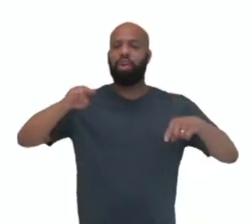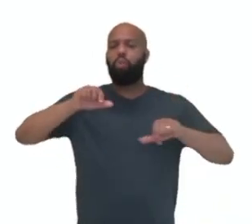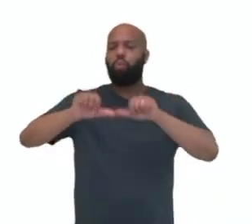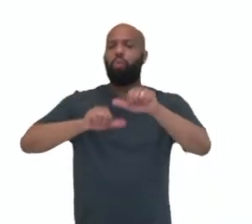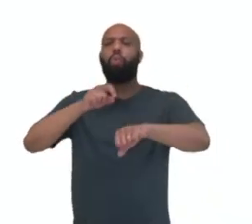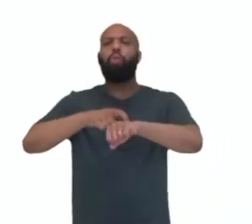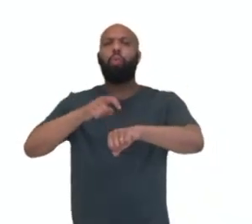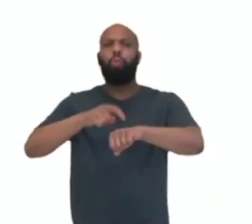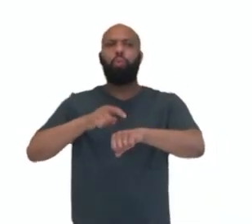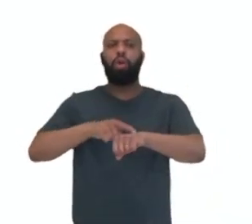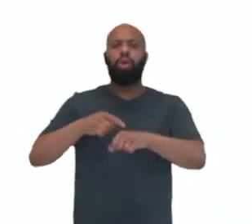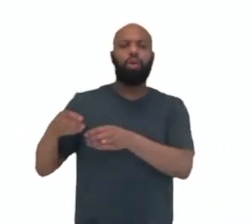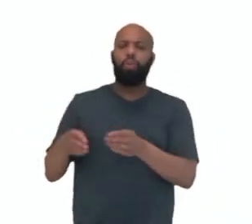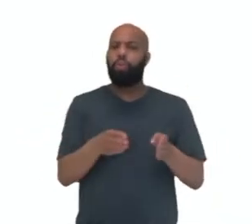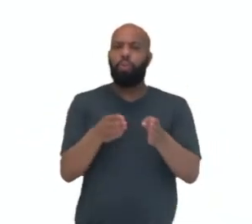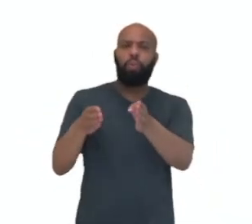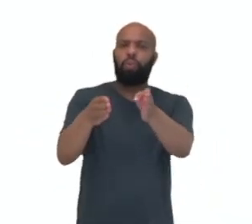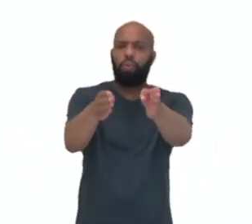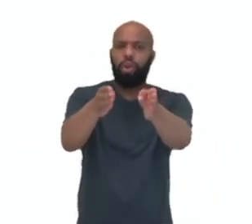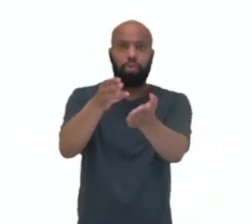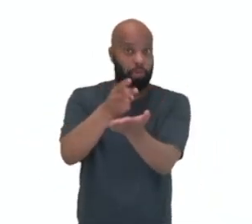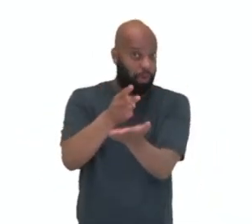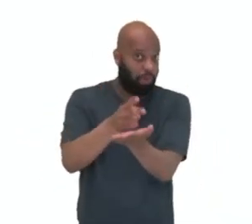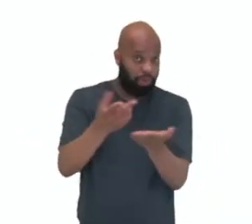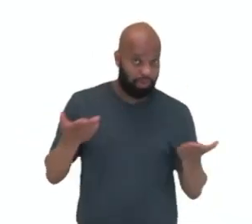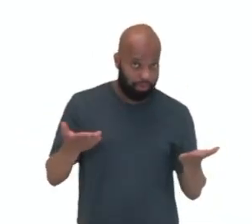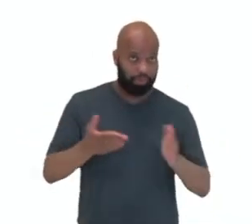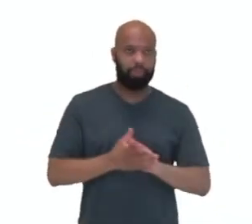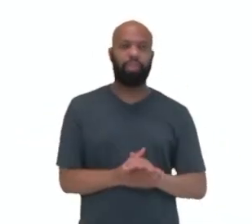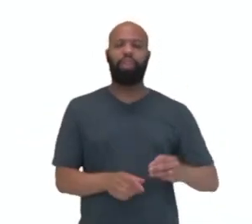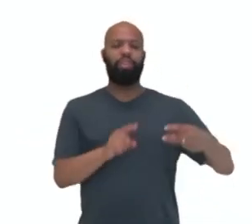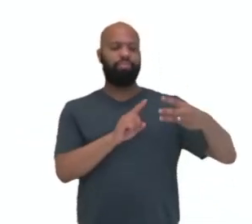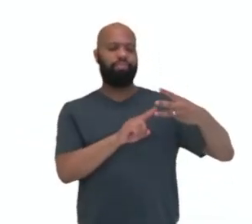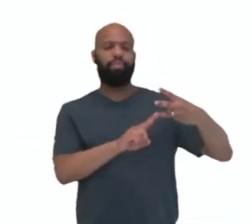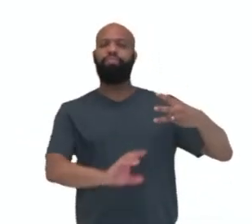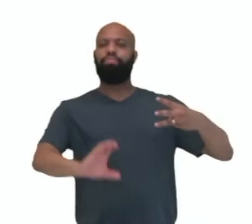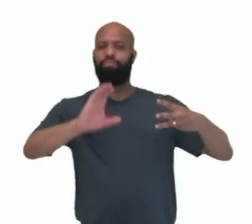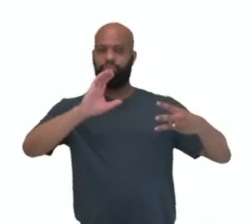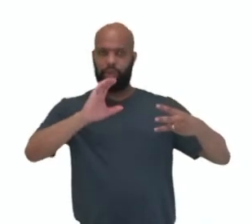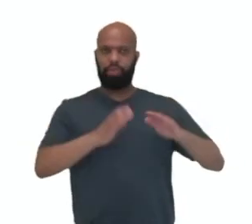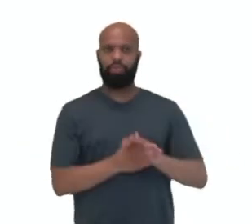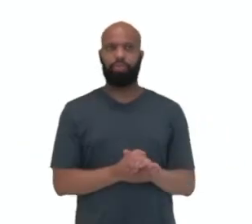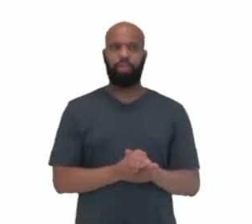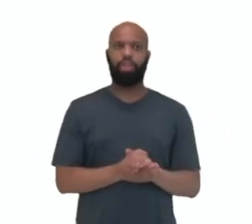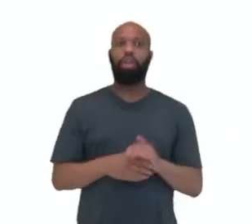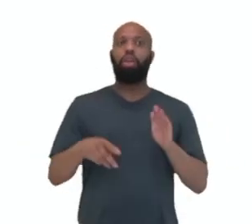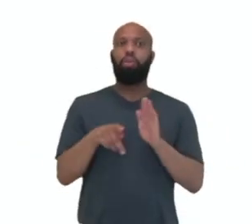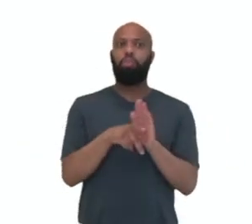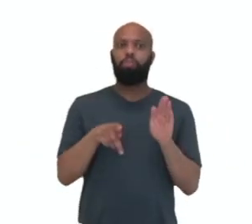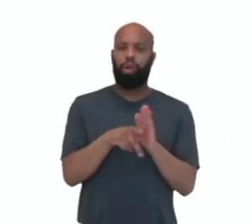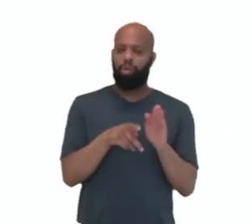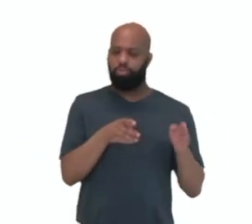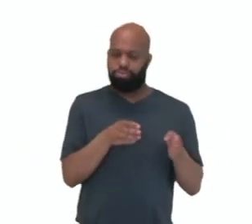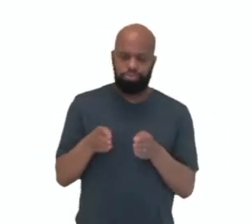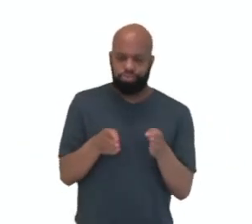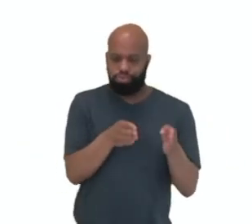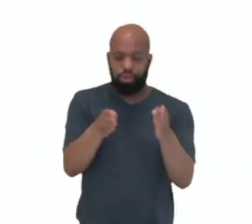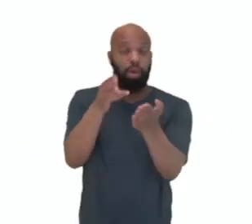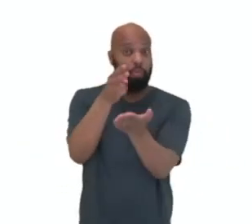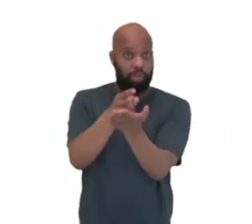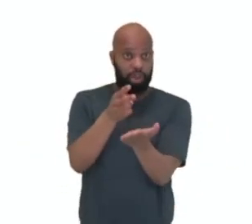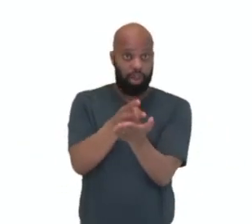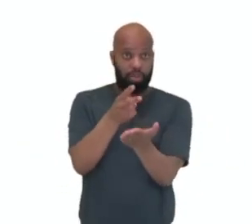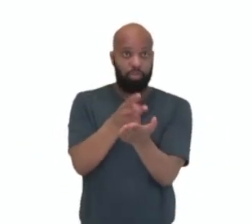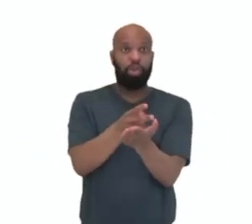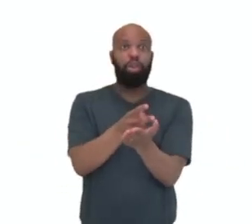tempo para se percorrer a referida distância? E letra C. Para percorrer a mesma